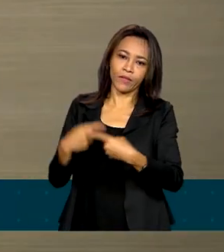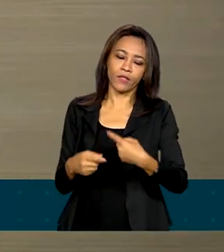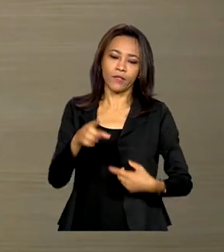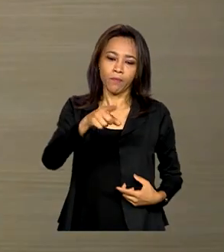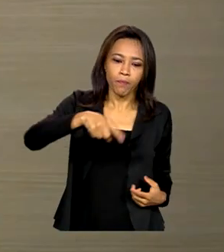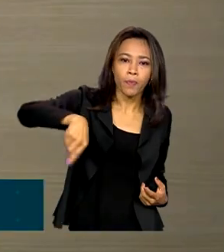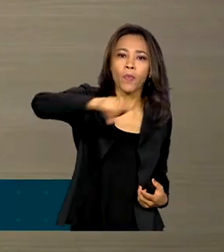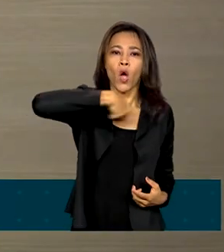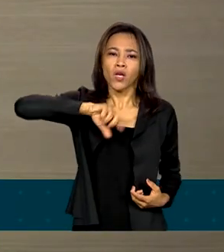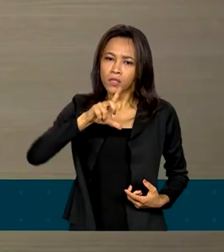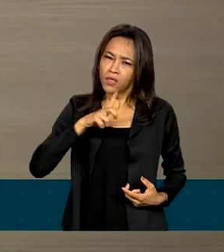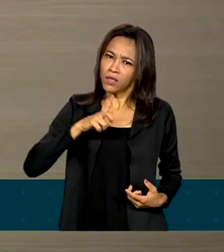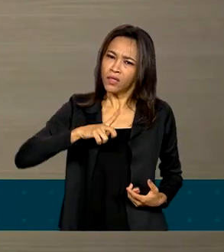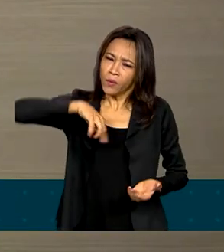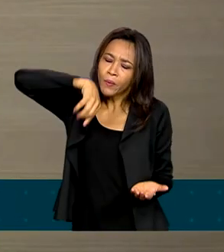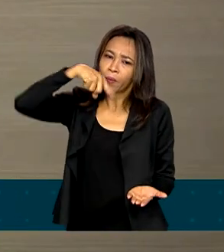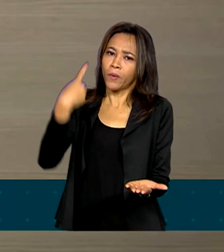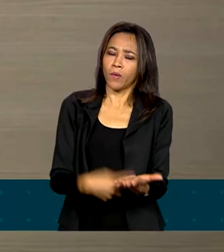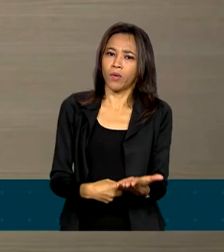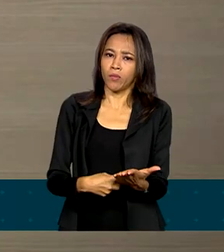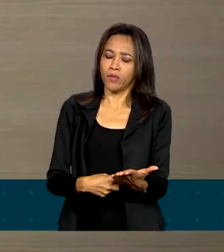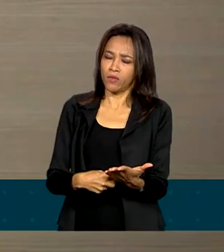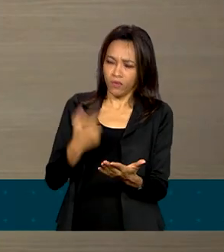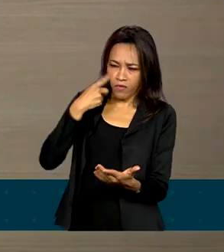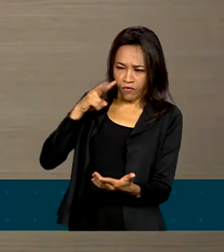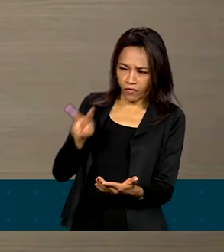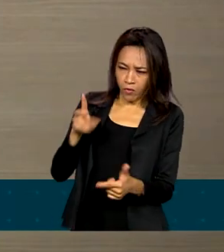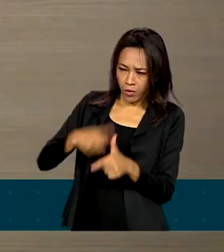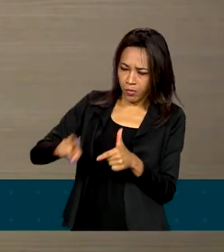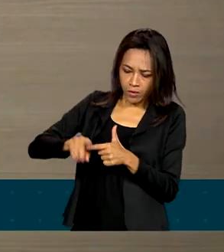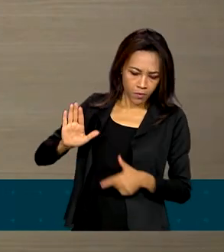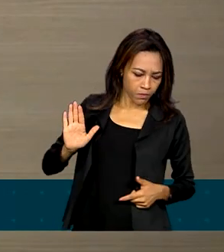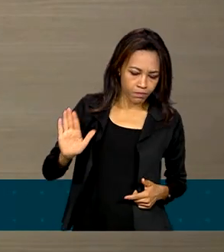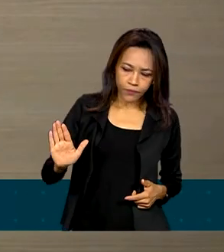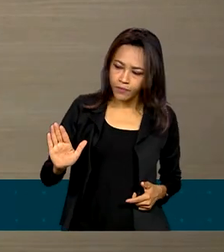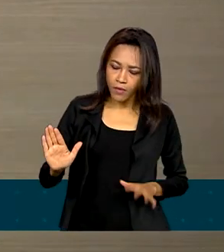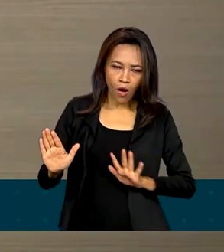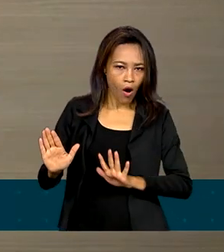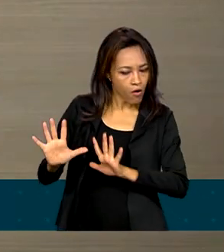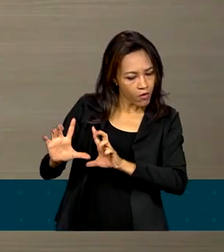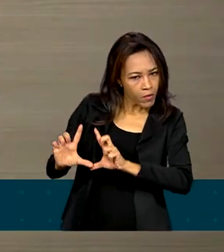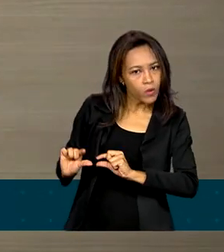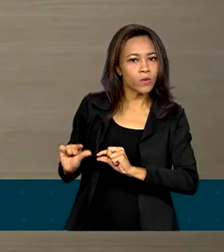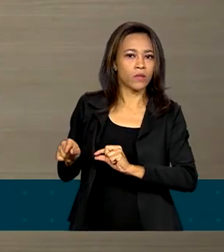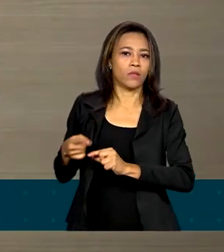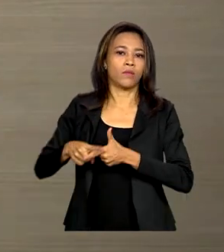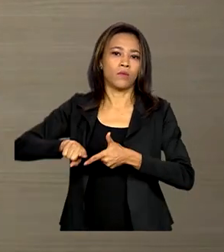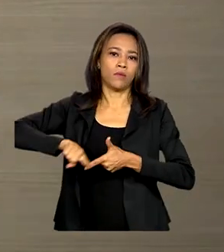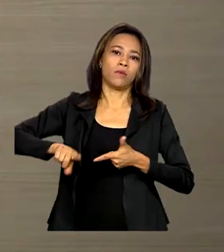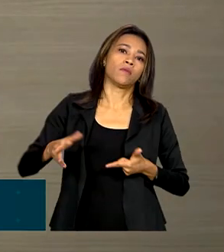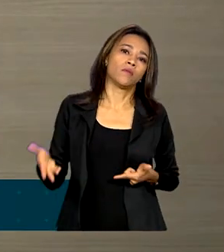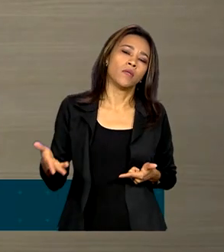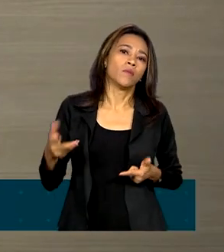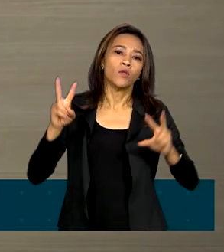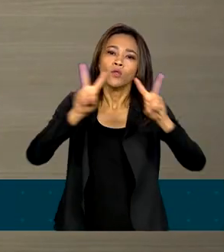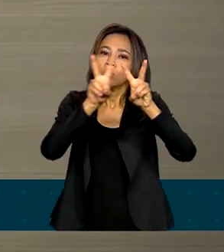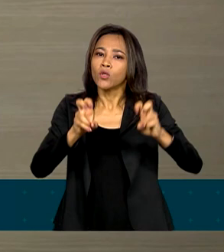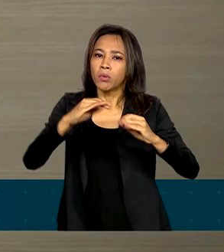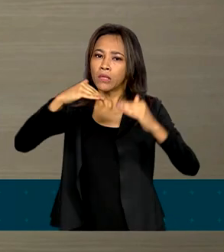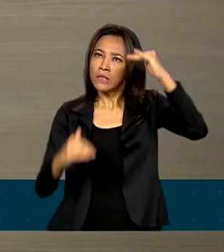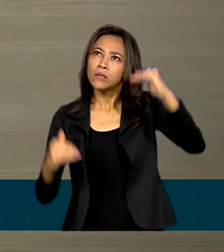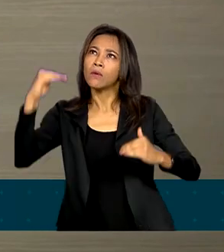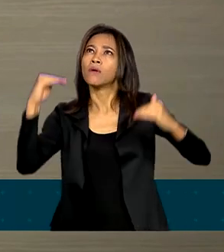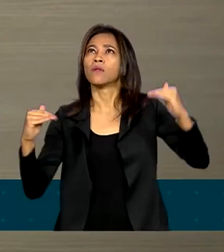ter o compromisso de frear o problema e passar a atuar para diminuir o problema, seja das desigualdades